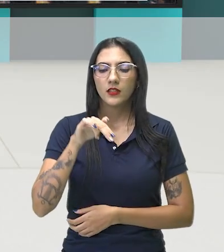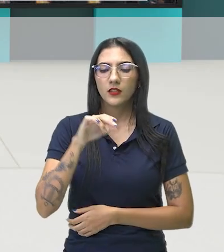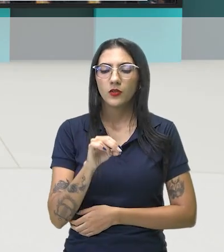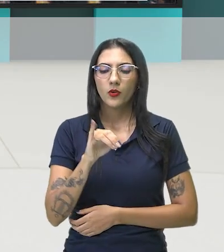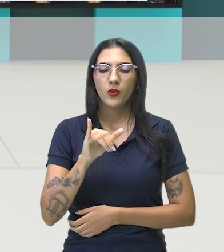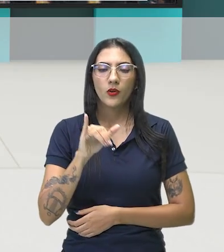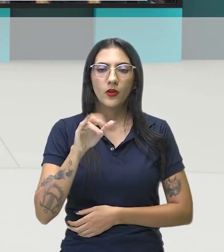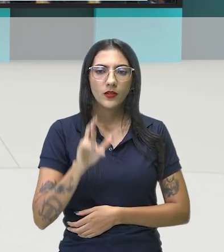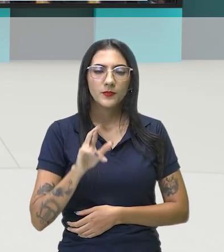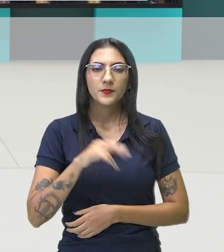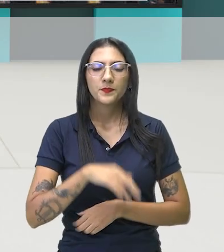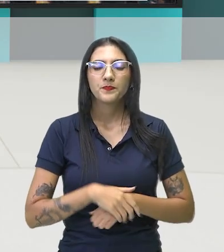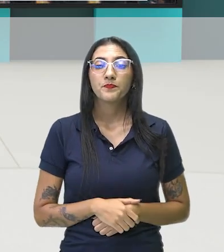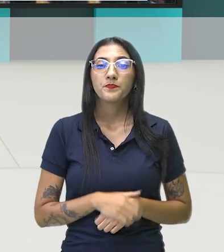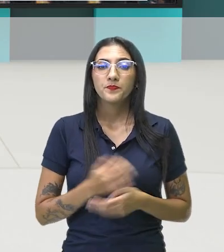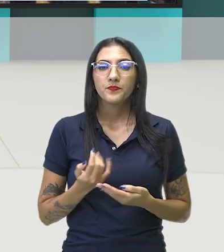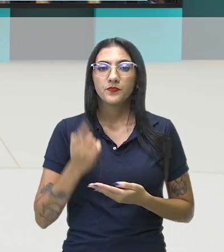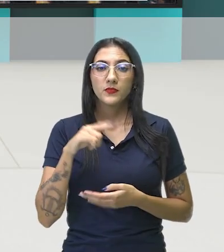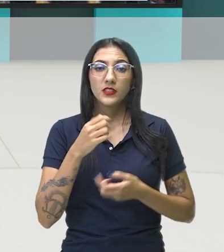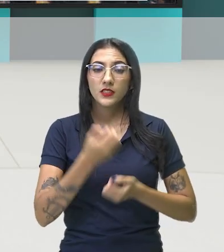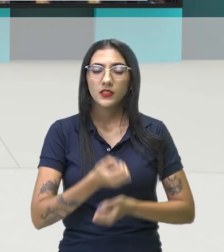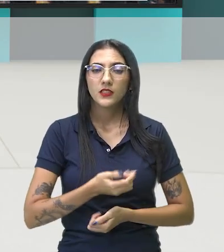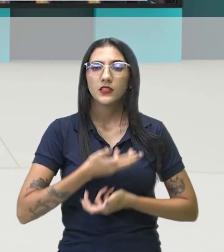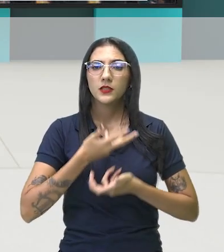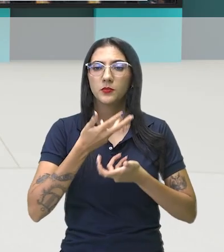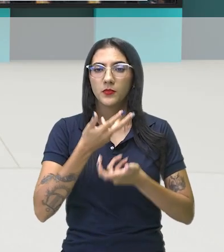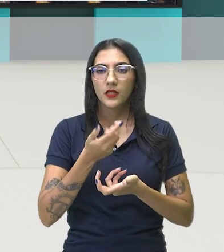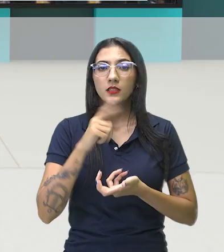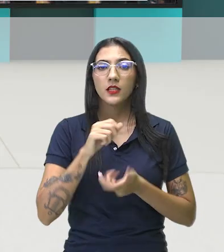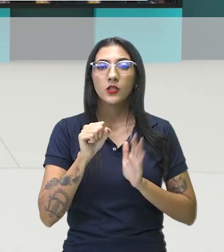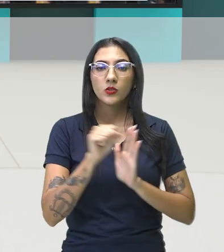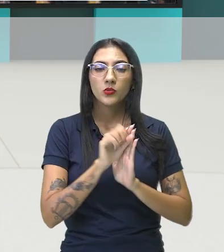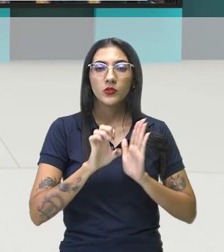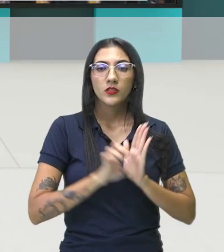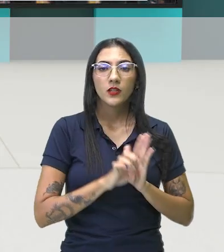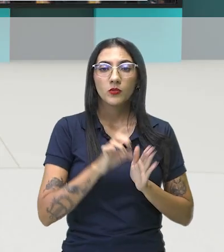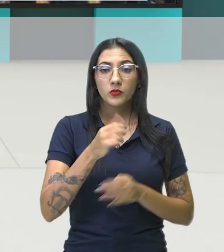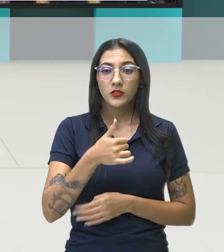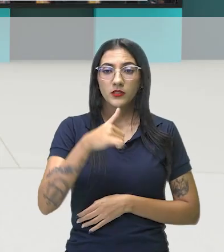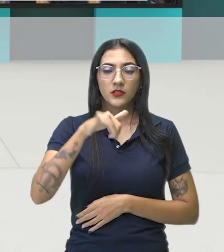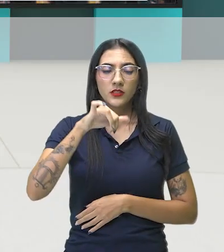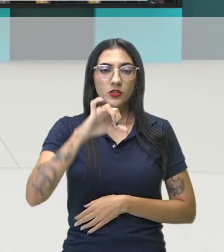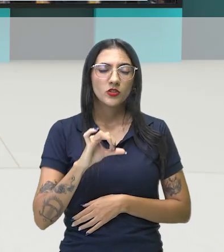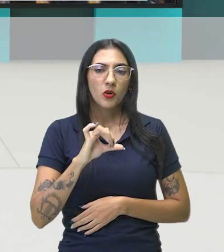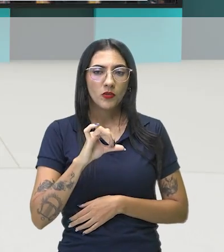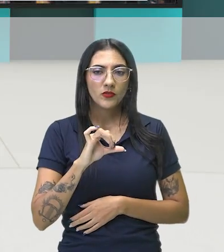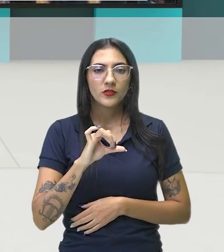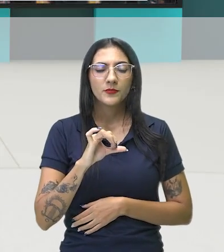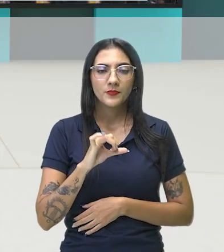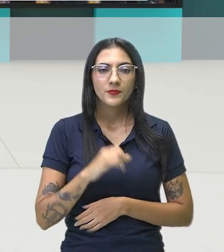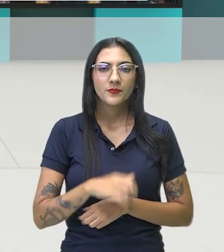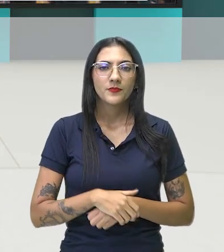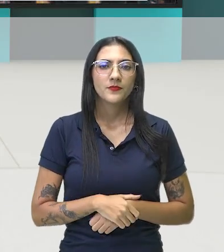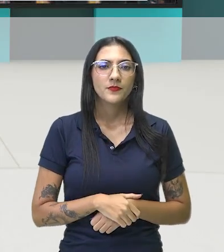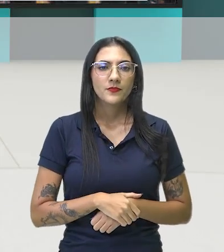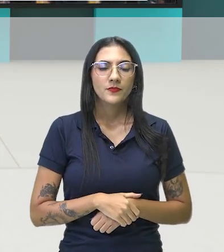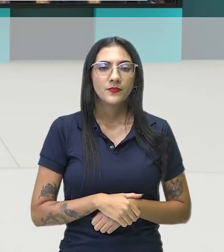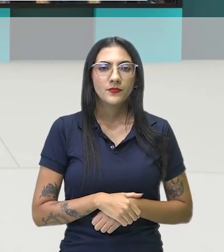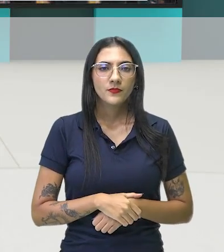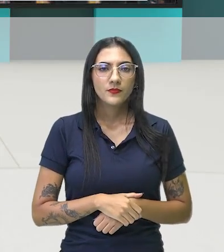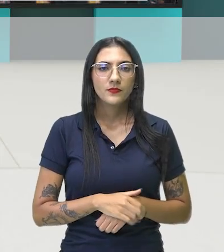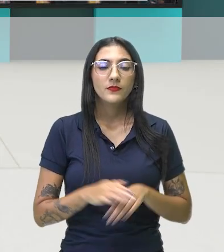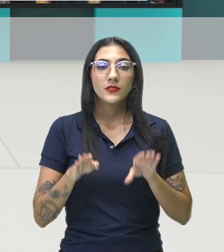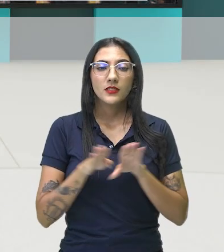Renoir. Ele expressa, essa obra foi pintada no século XIX, ela expressa